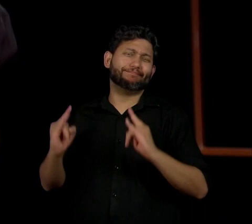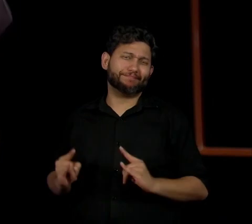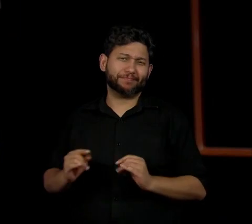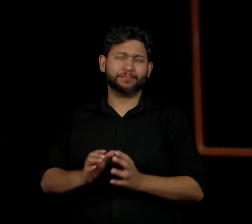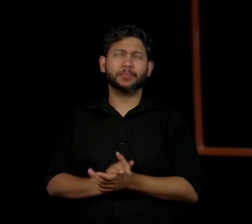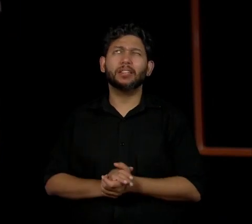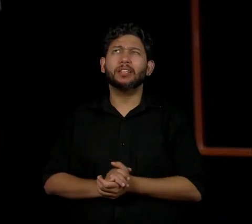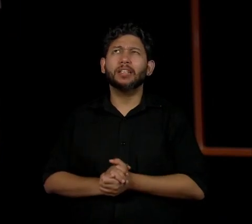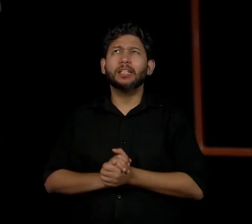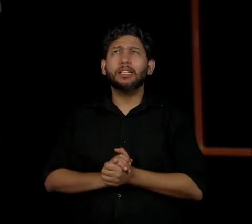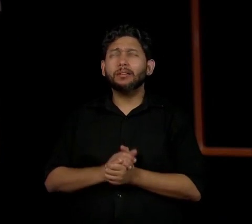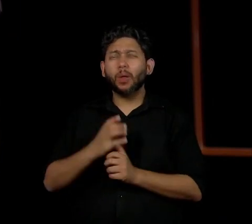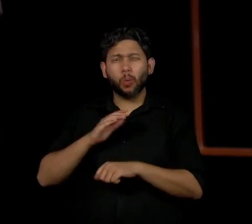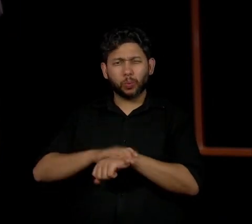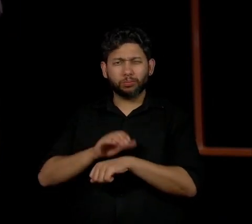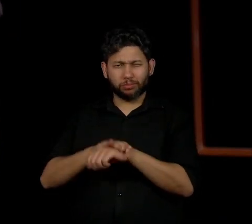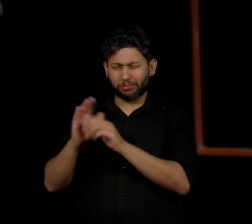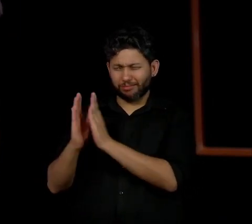trabalhei durante um tempo